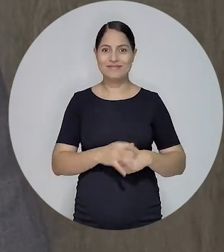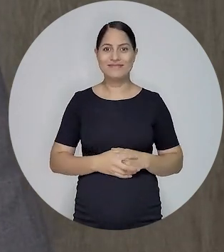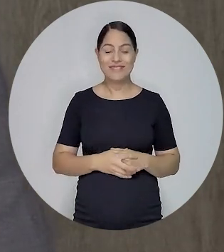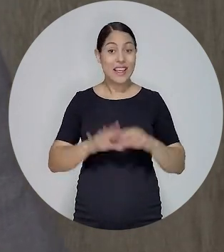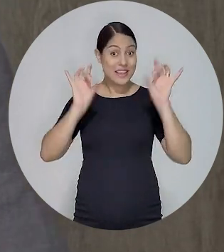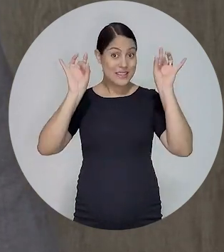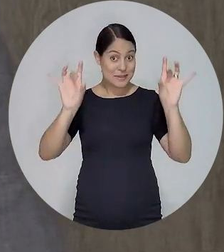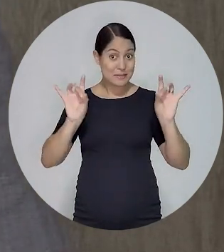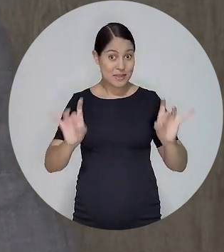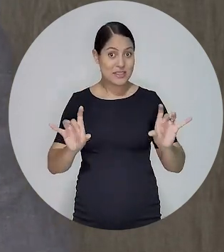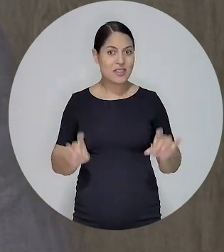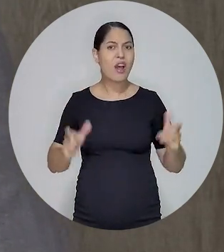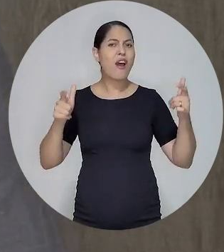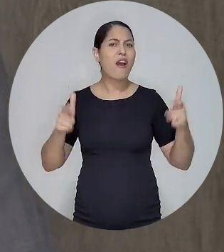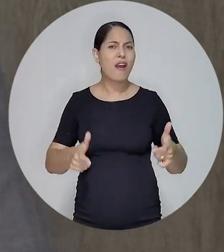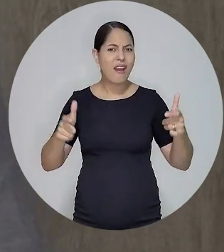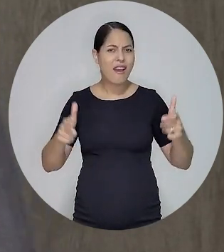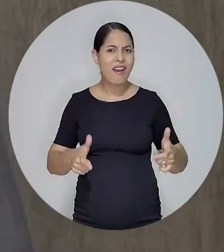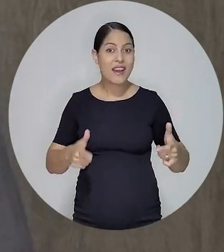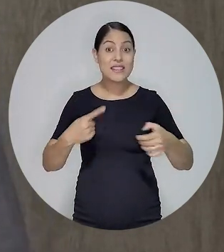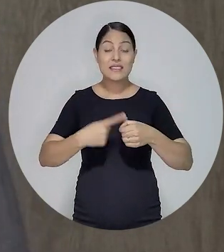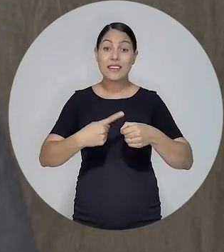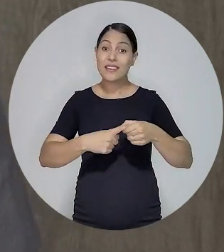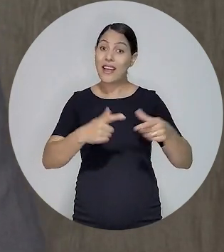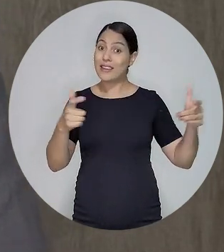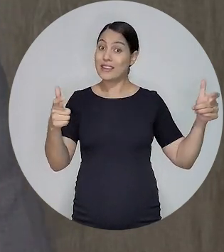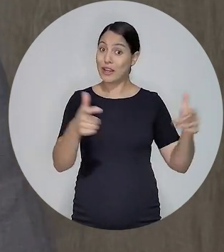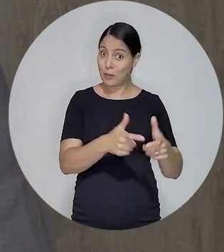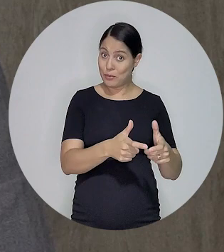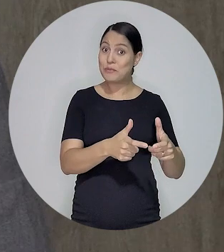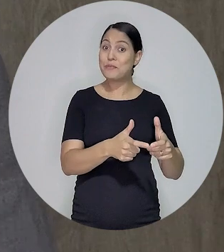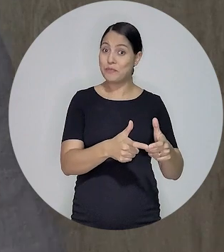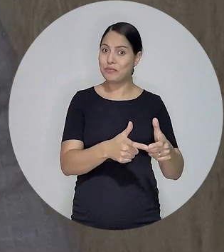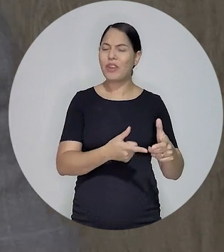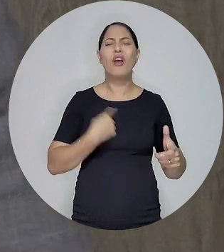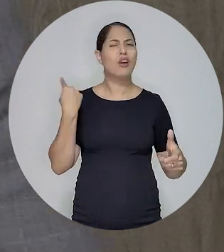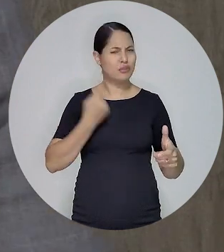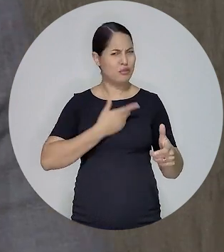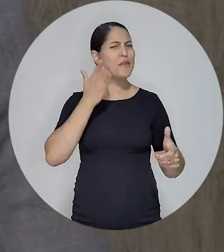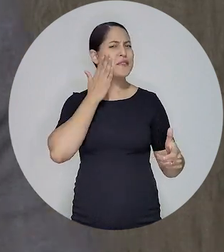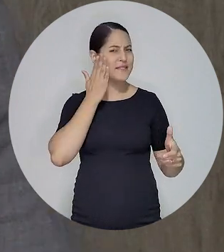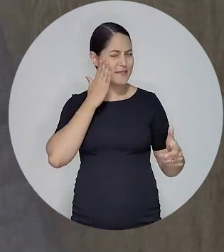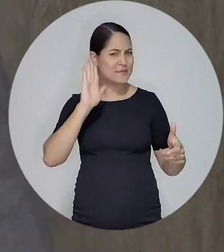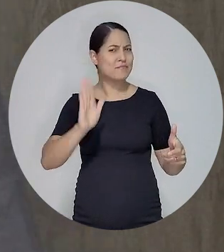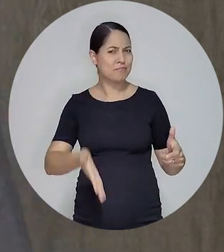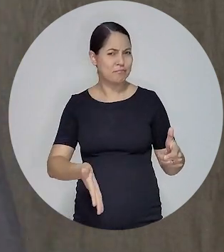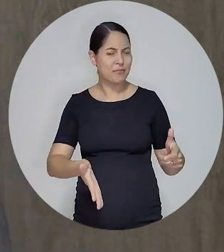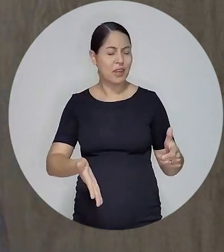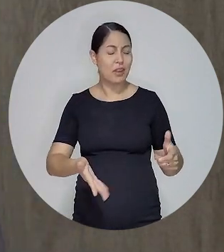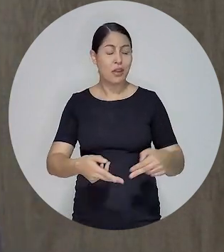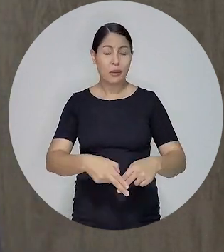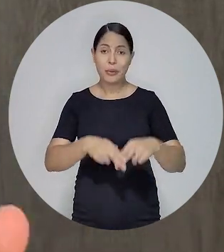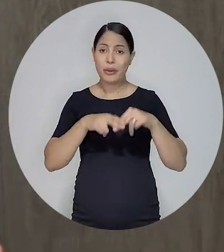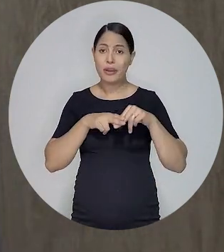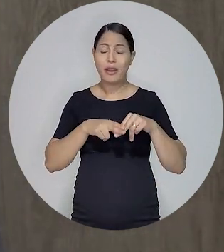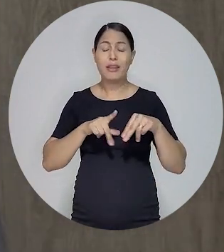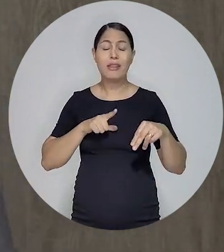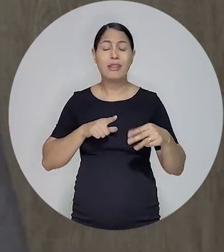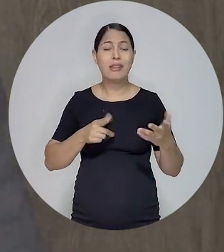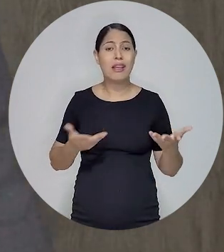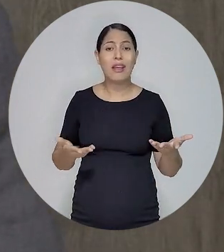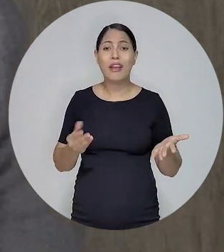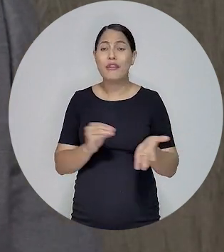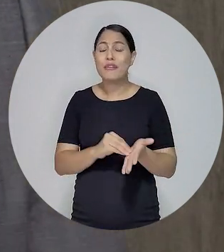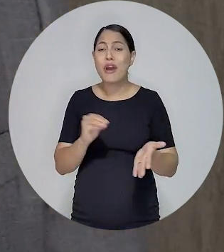brasileira. Em especial, a jovem advocacia do interior, que nós sabemos que por